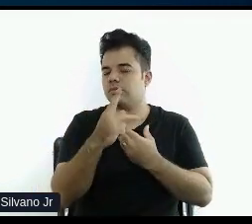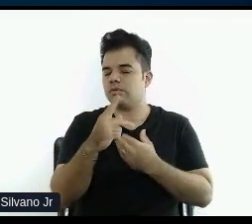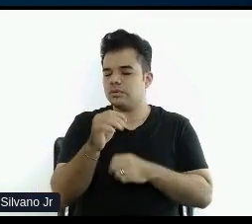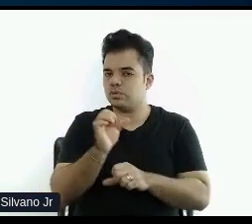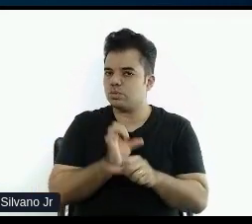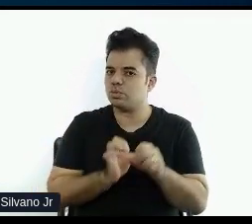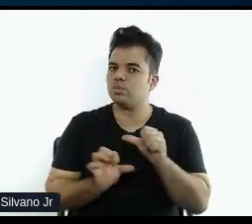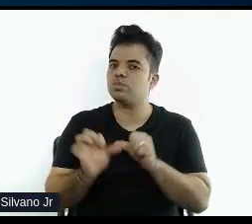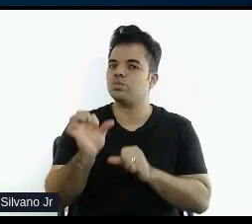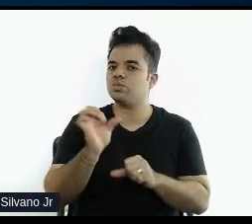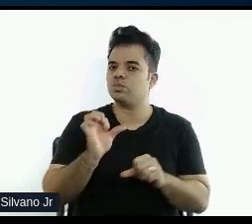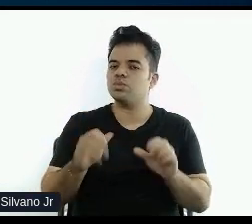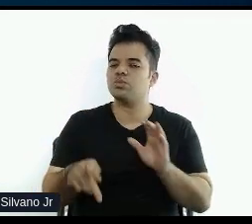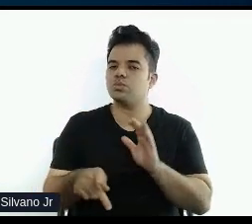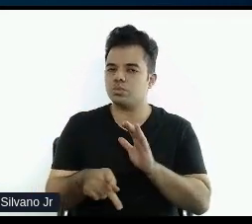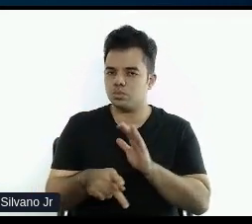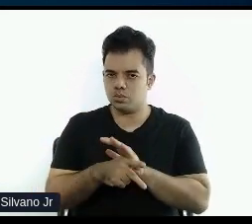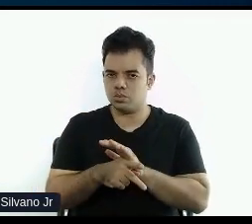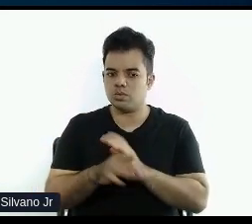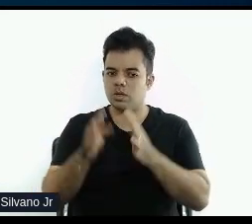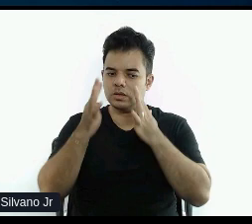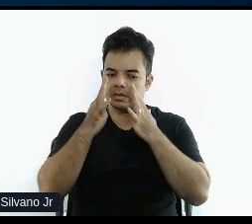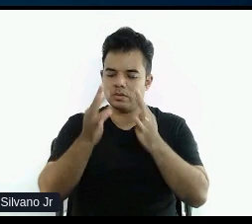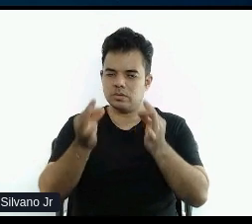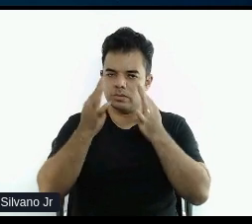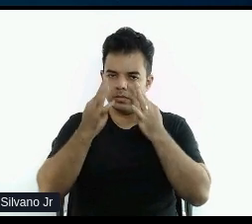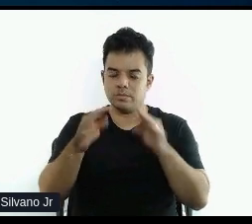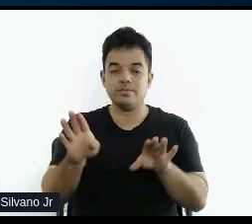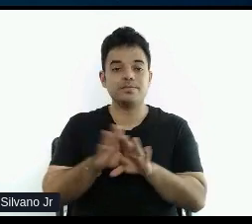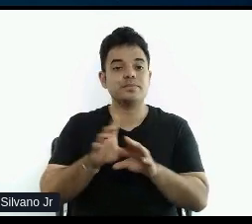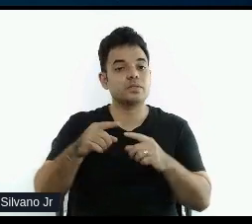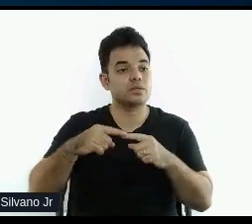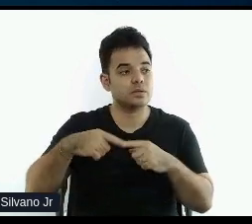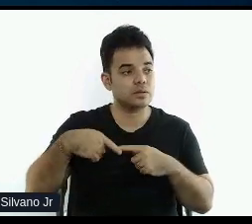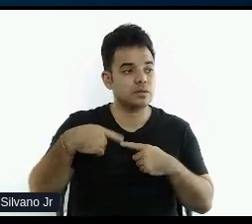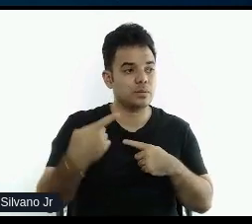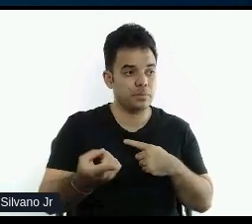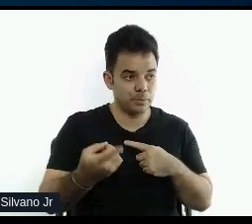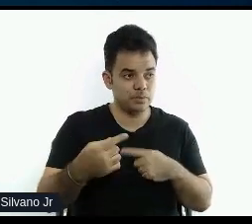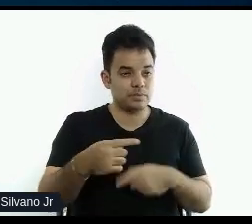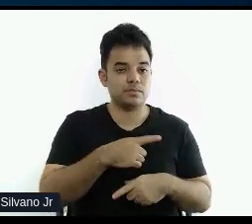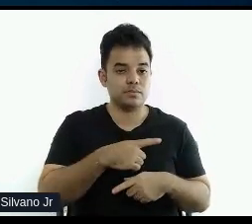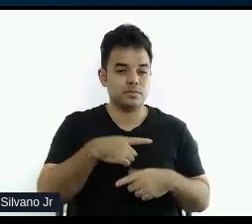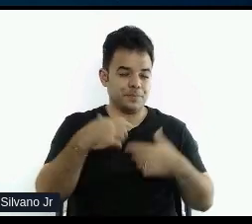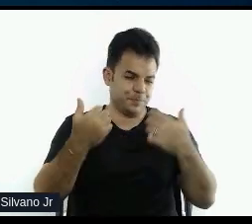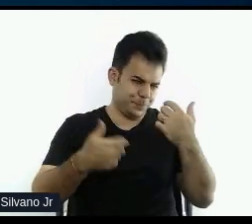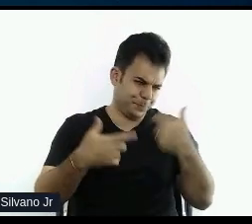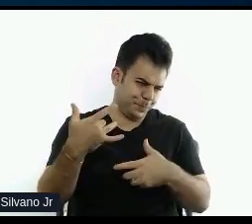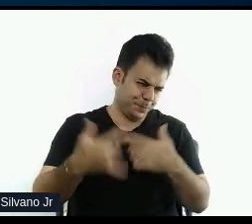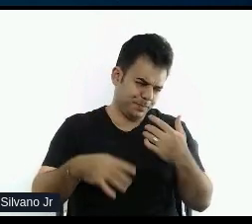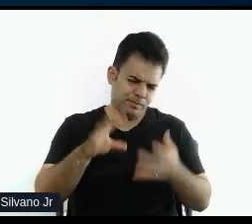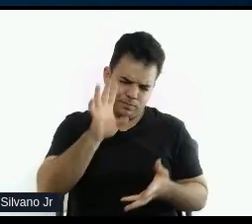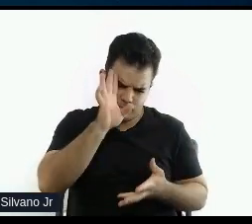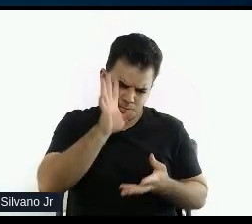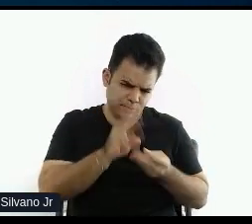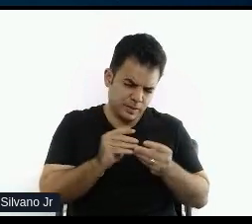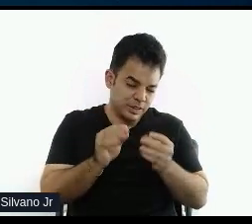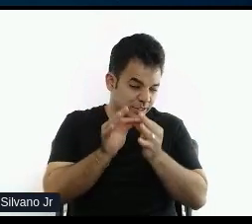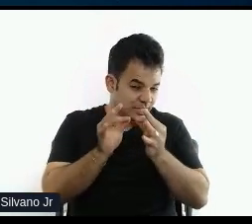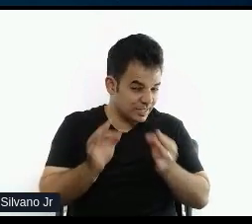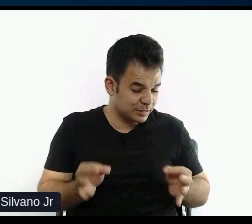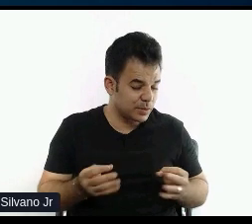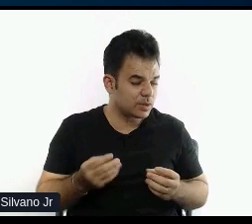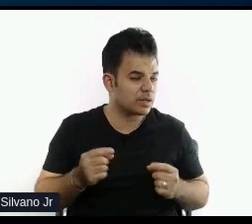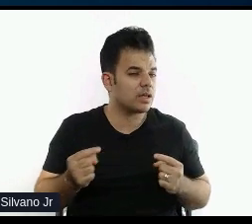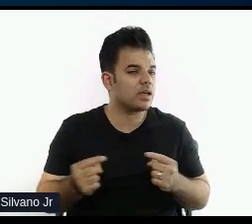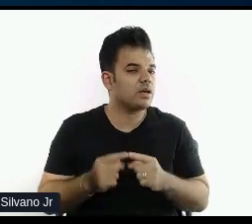dotados desses mecanismos de alta tensão. E no final das contas, tentando explicar isso de uma forma mais simples, o que vai ser? Vai ser